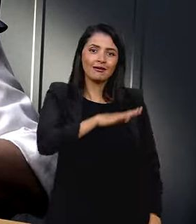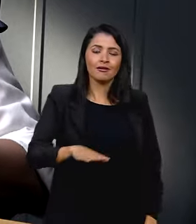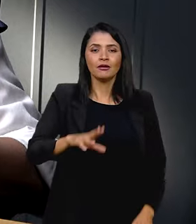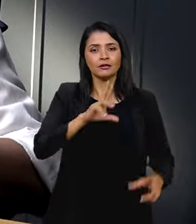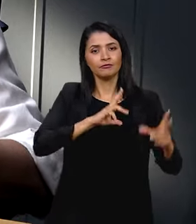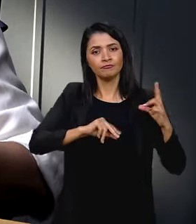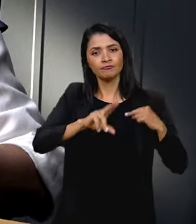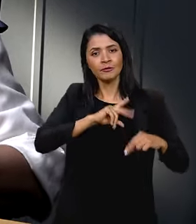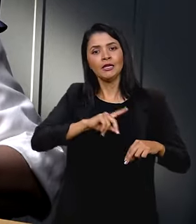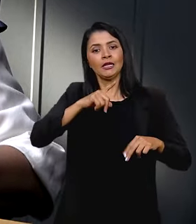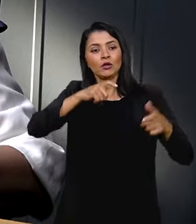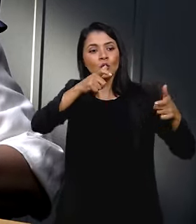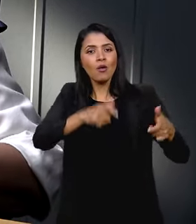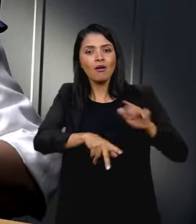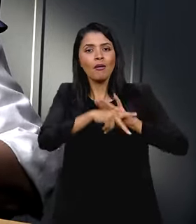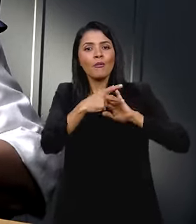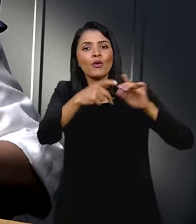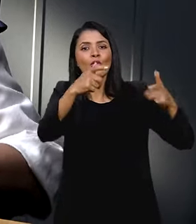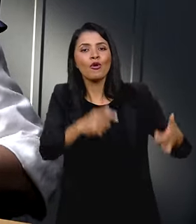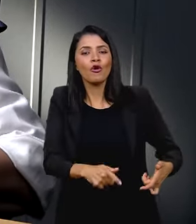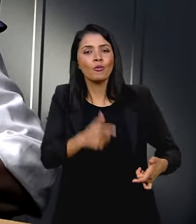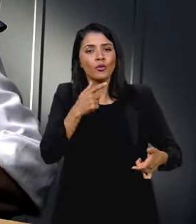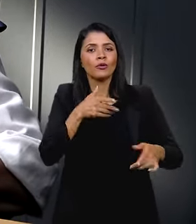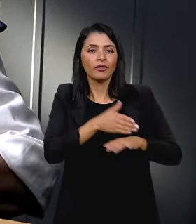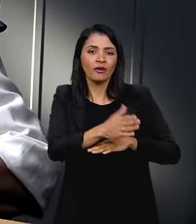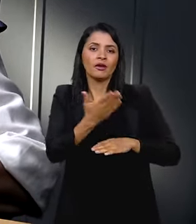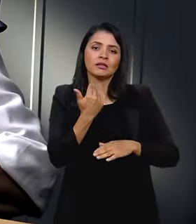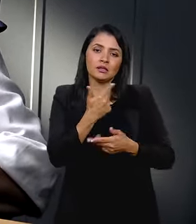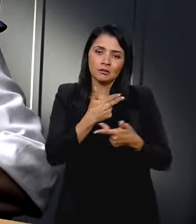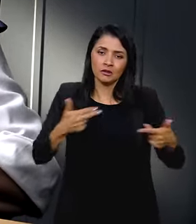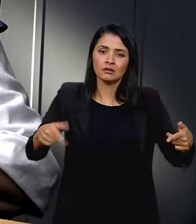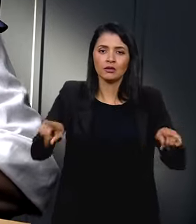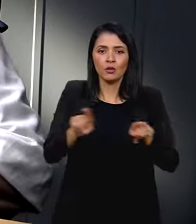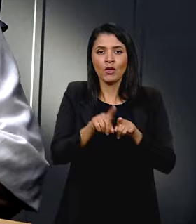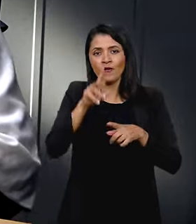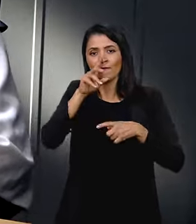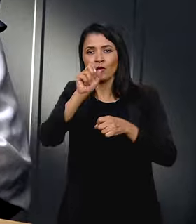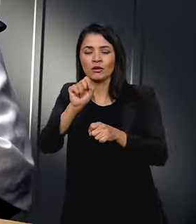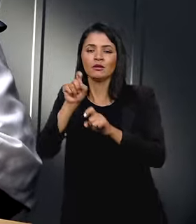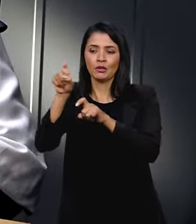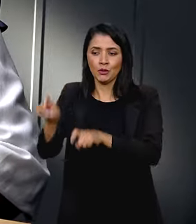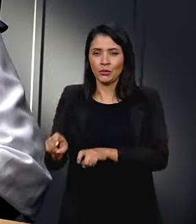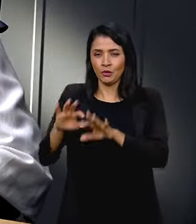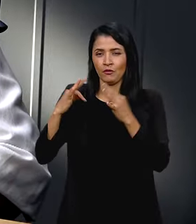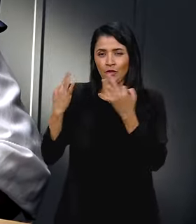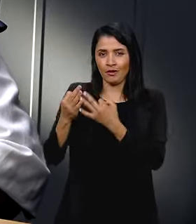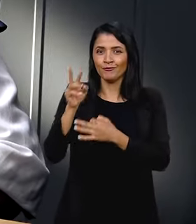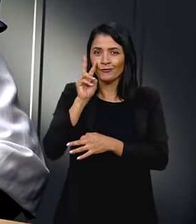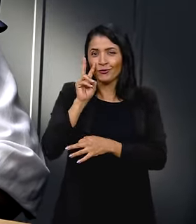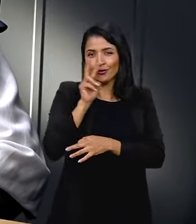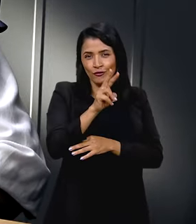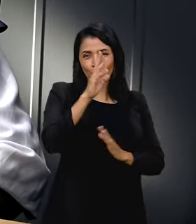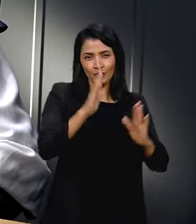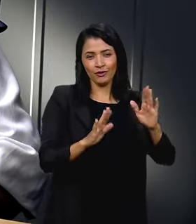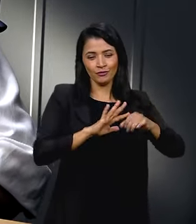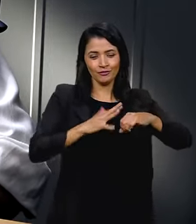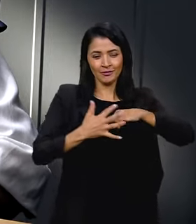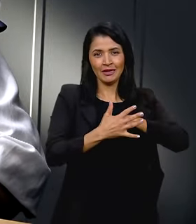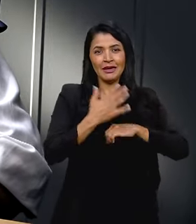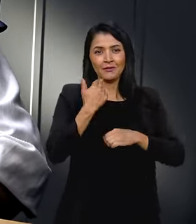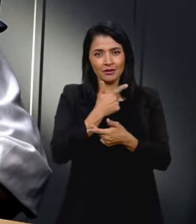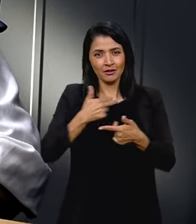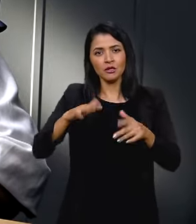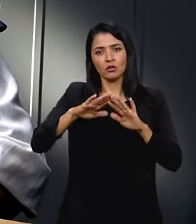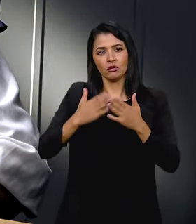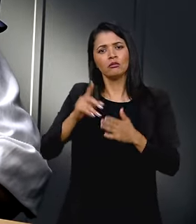adolescentes acessem os alimentos locais fortalece os agricultores familiares e a gente viu na pandemia como a alimentação escolar é